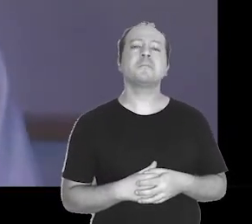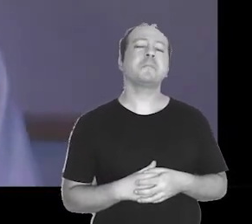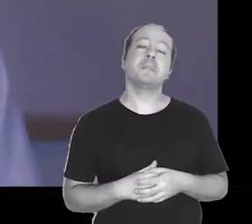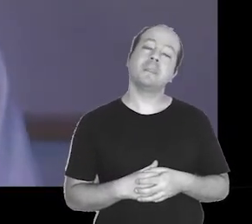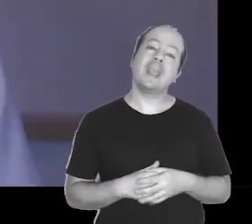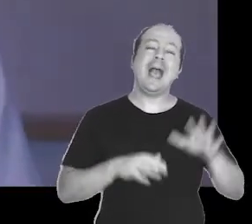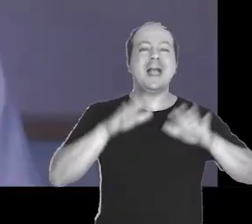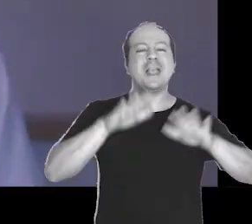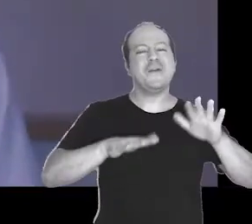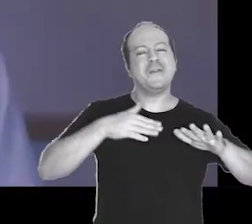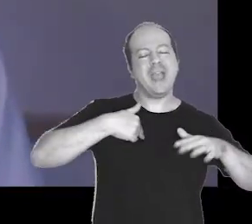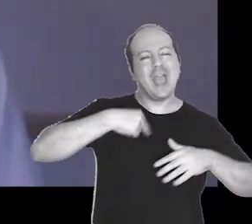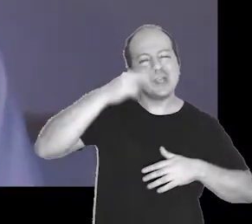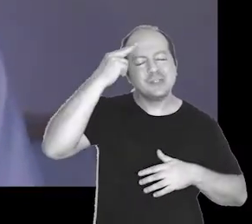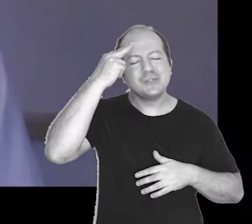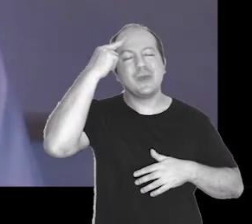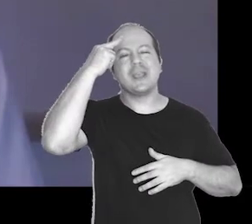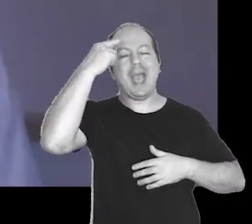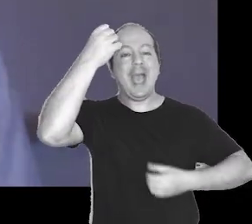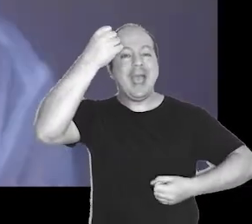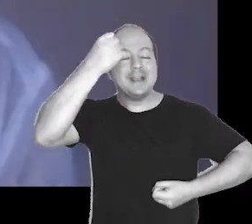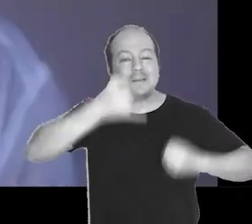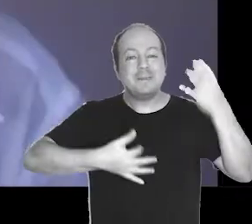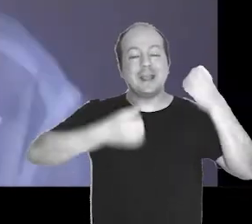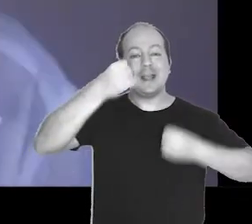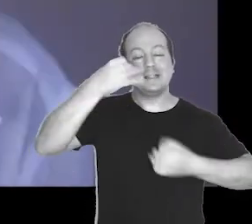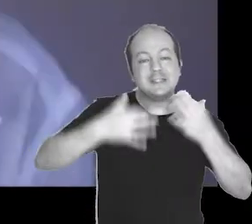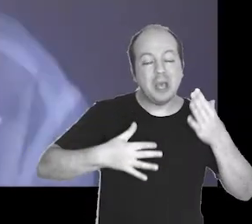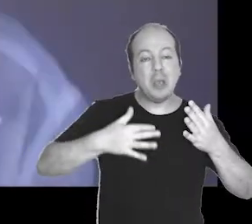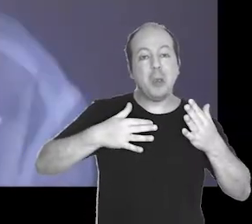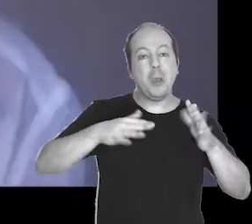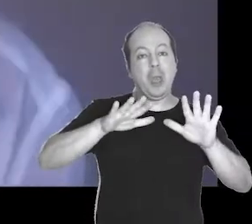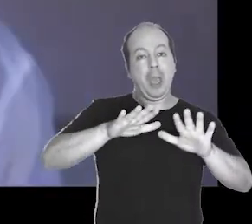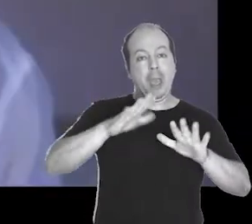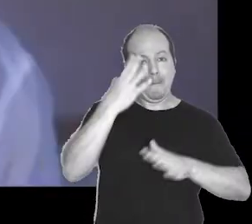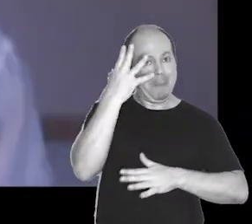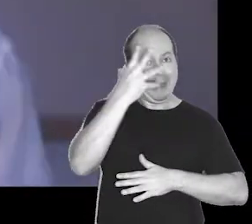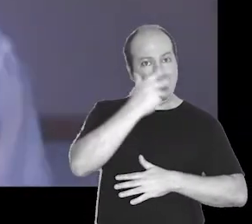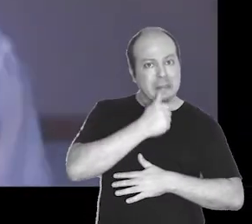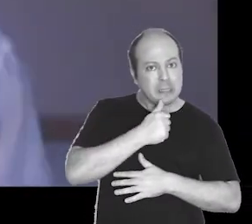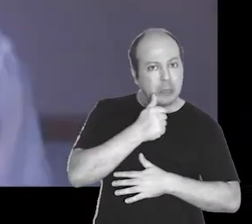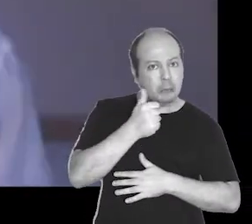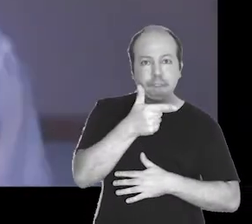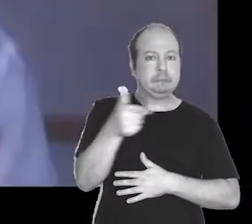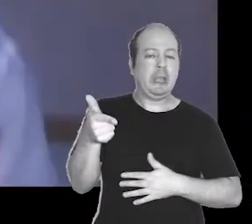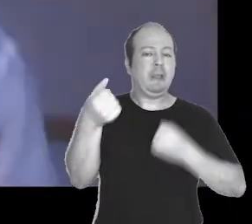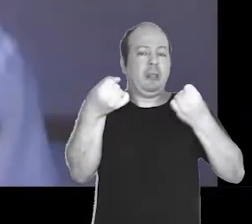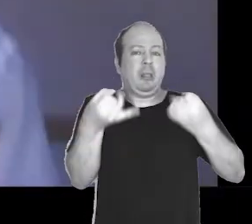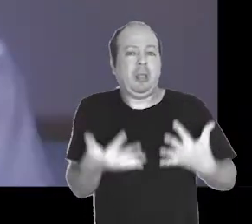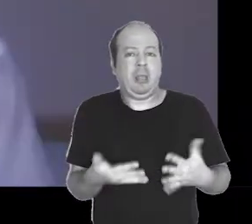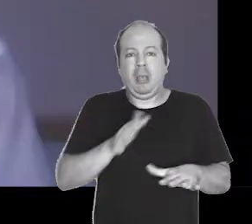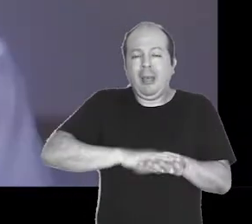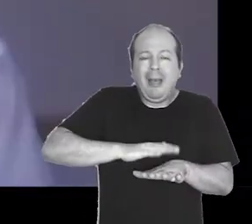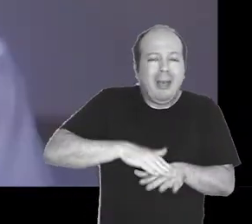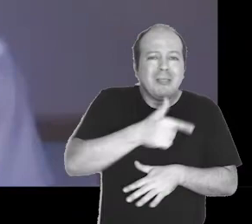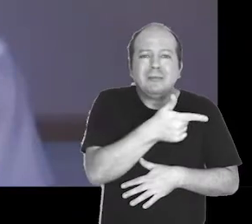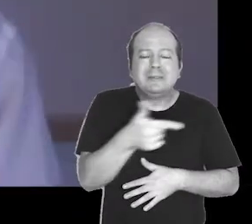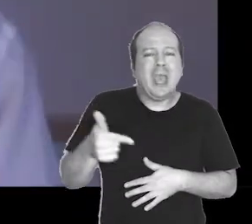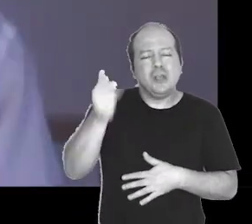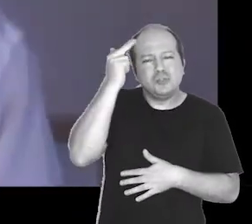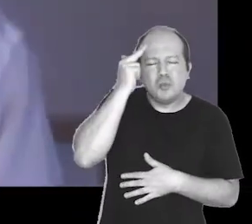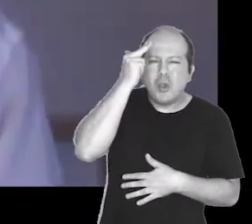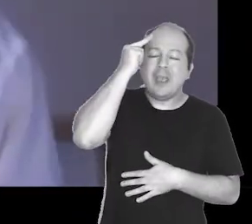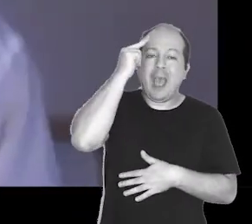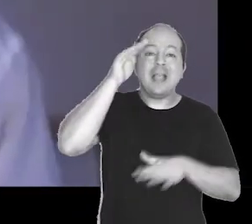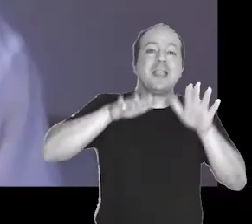Quem sabe sonhar com uma explicação, mesmo sabendo que a beleza não se explica? Quem sabe sonhar possa ser um